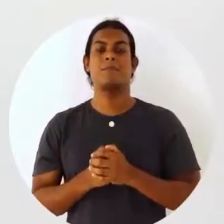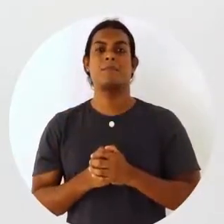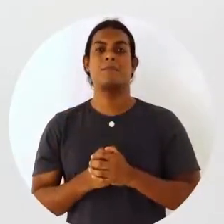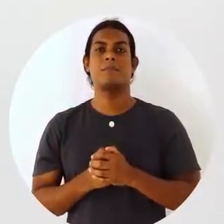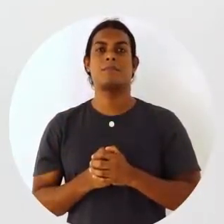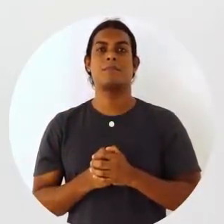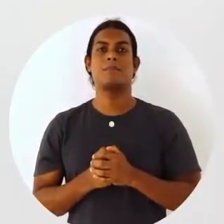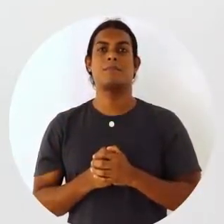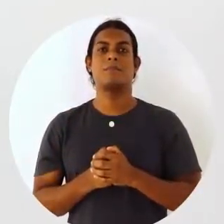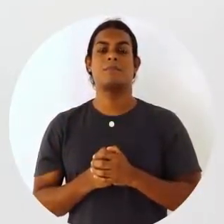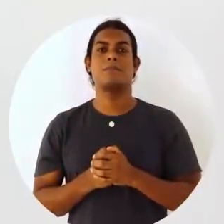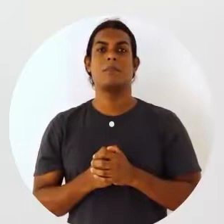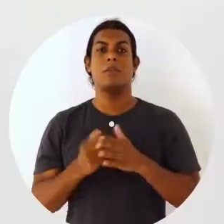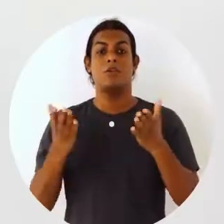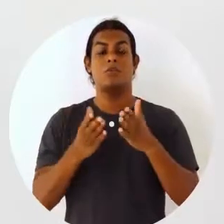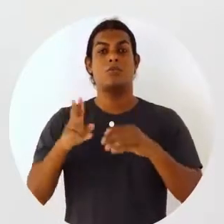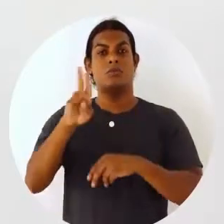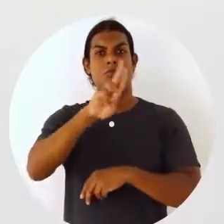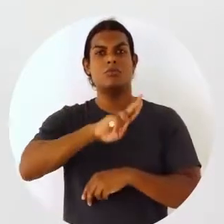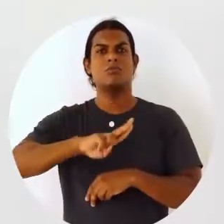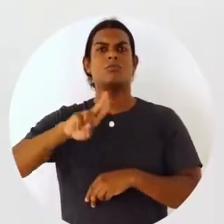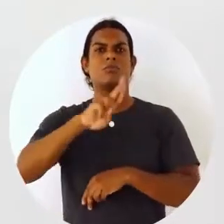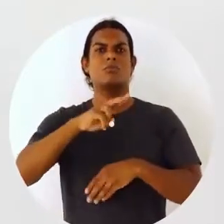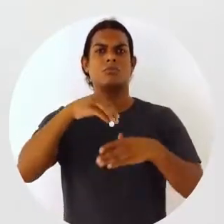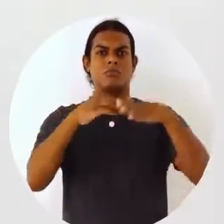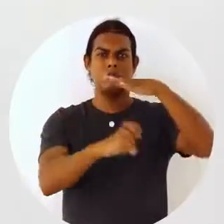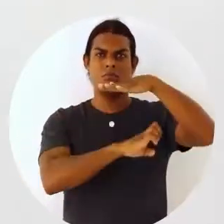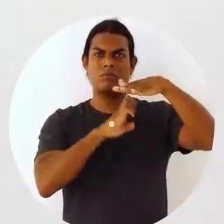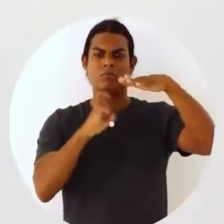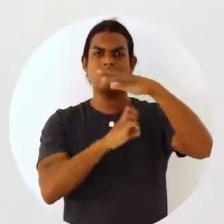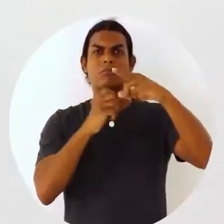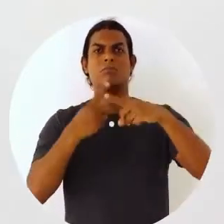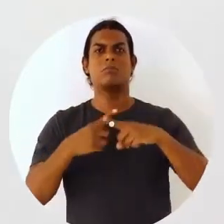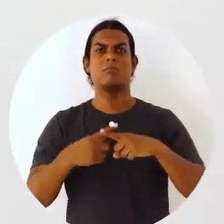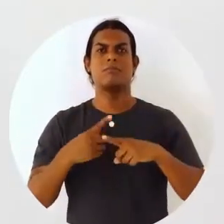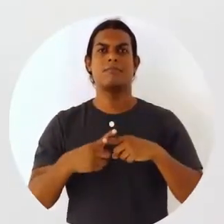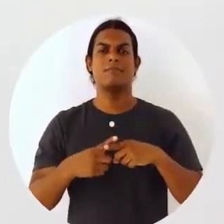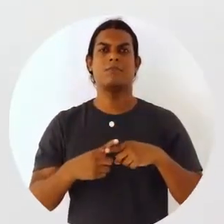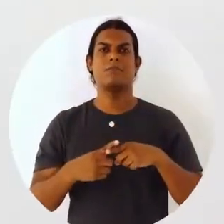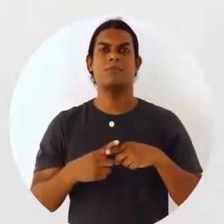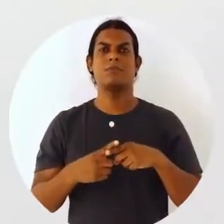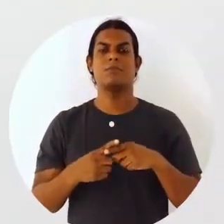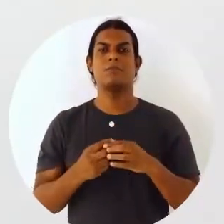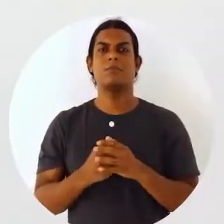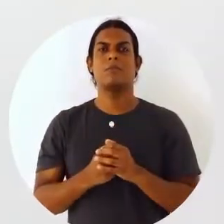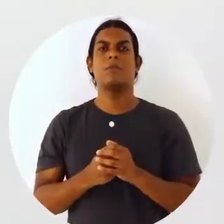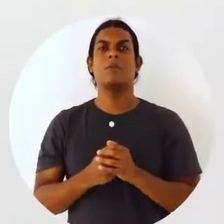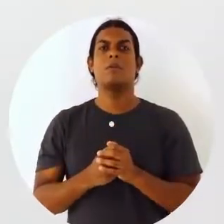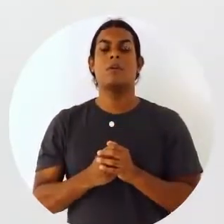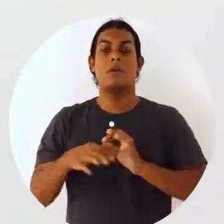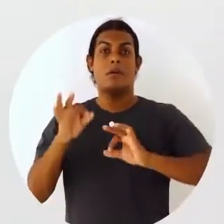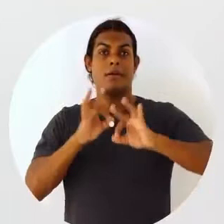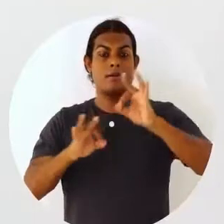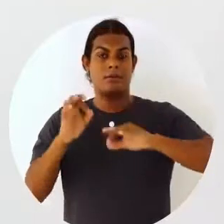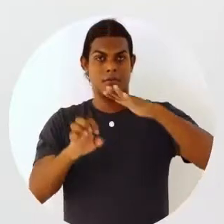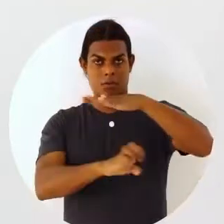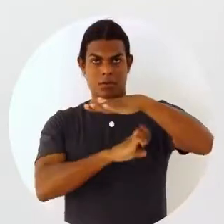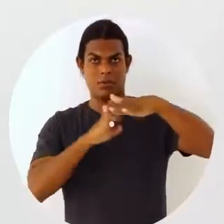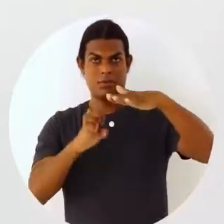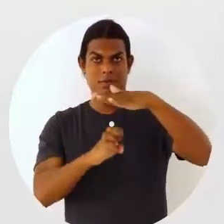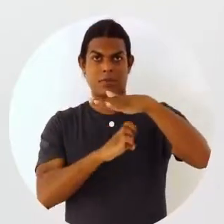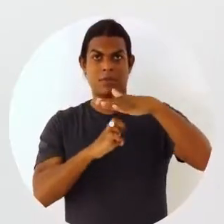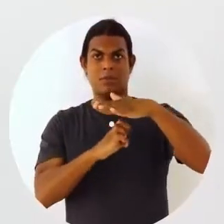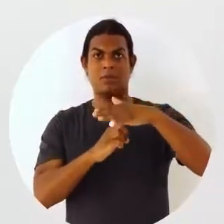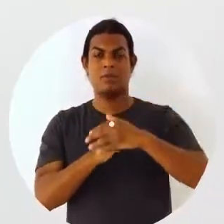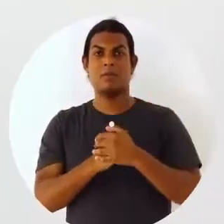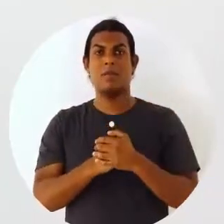nós incorporamos dentro das organizações. Por quê? Porque a burocracia fala o seguinte, que a organização ela é